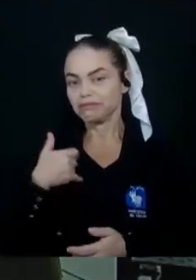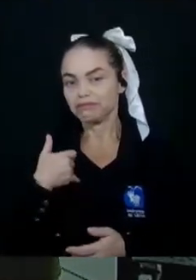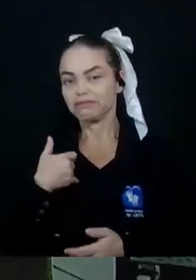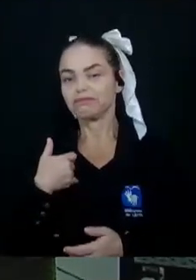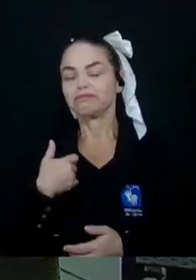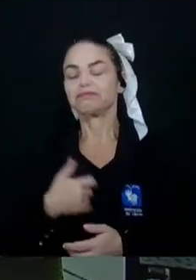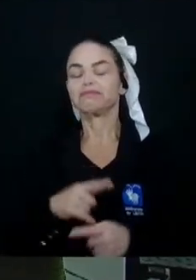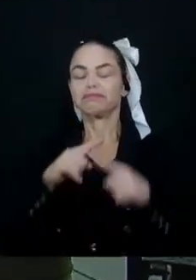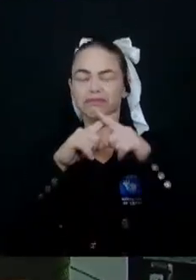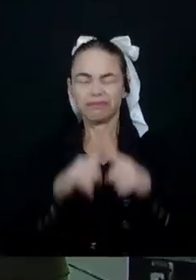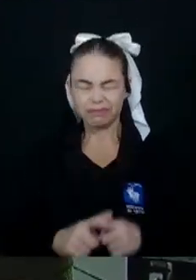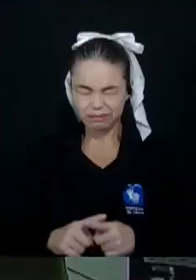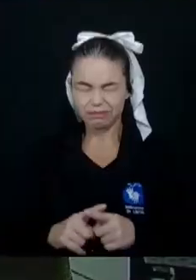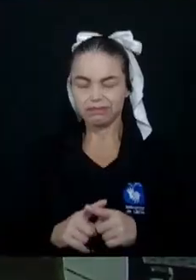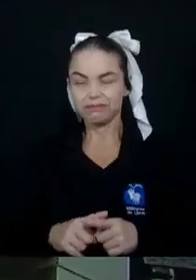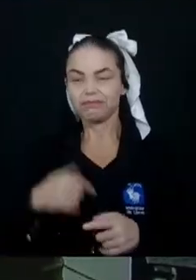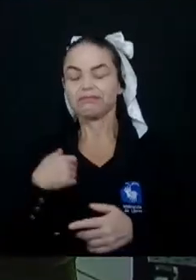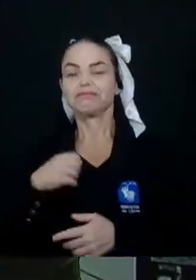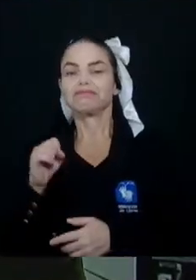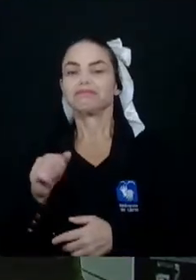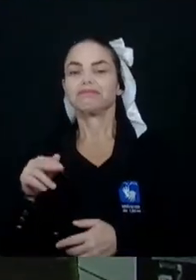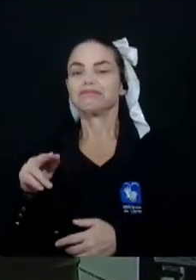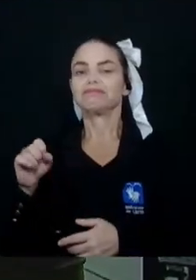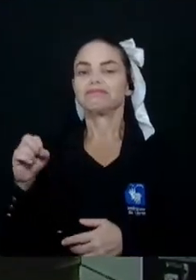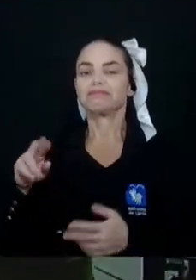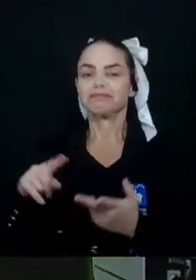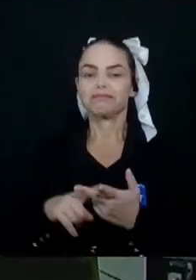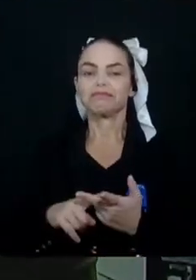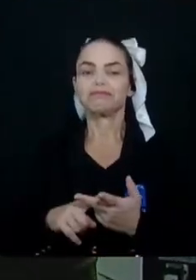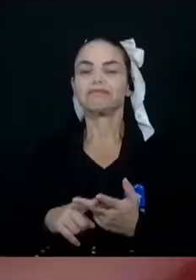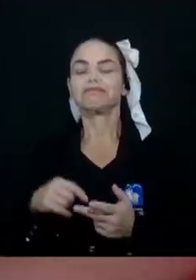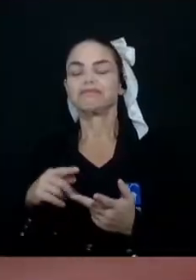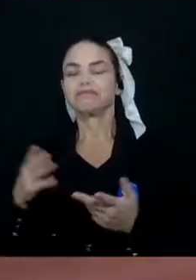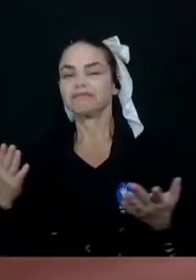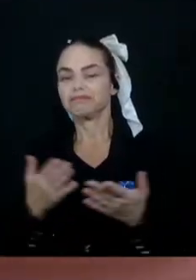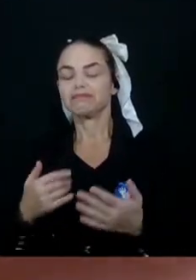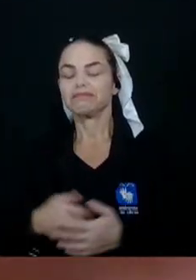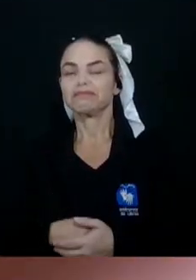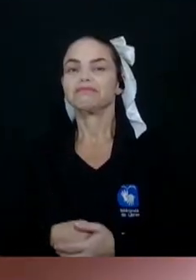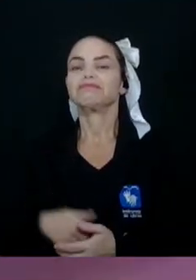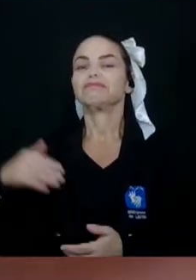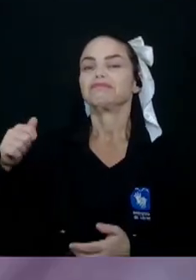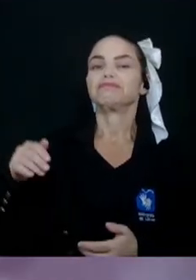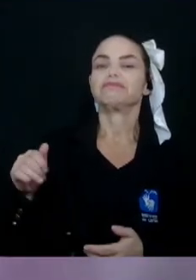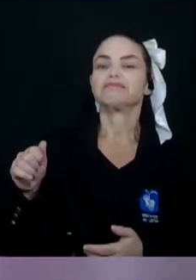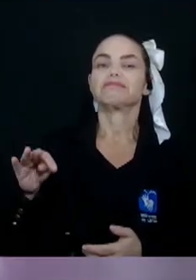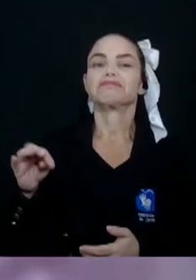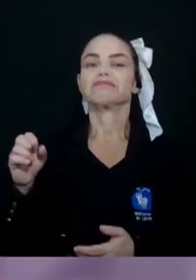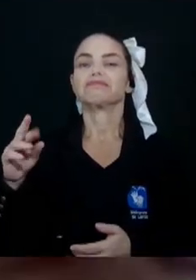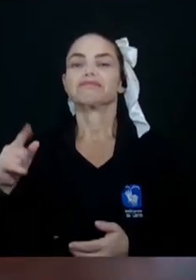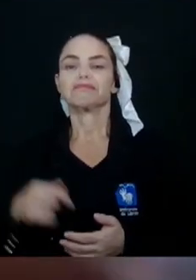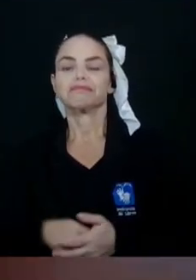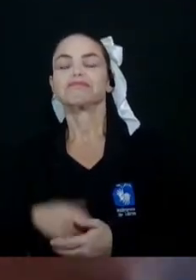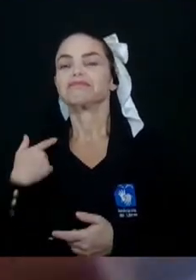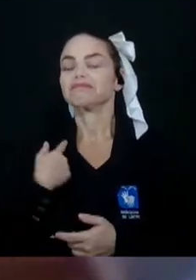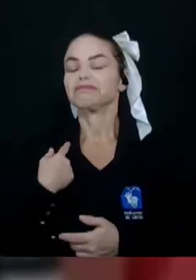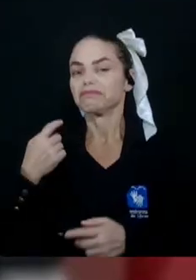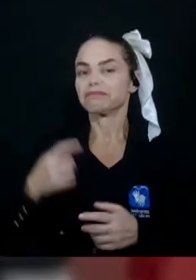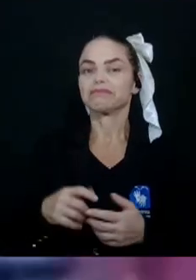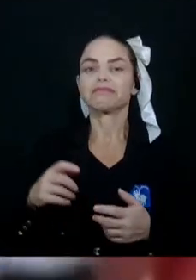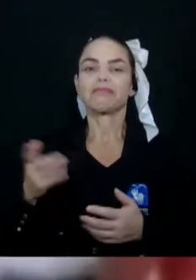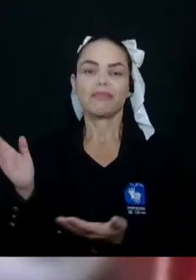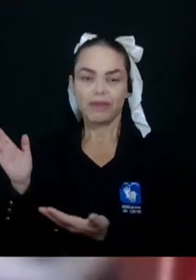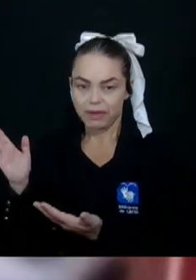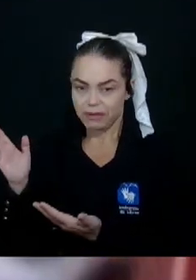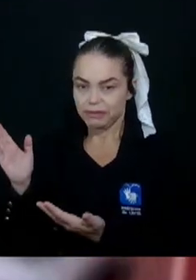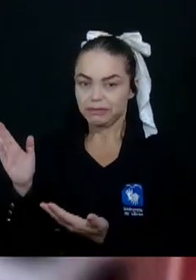a Senior e Master, 2 categorias junto. Hoje eu só estou na Master. Quando a gente fala em luta de braço, já vem na